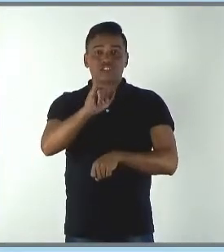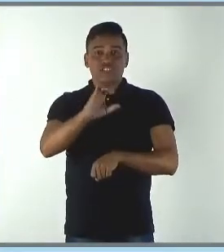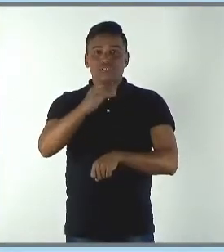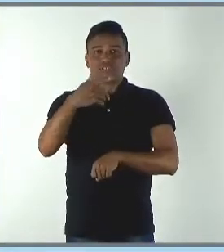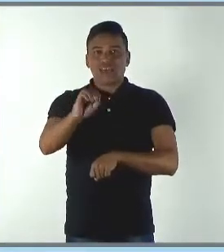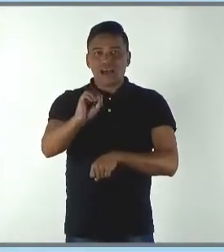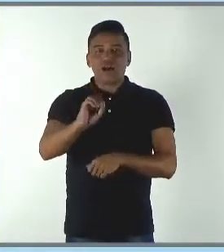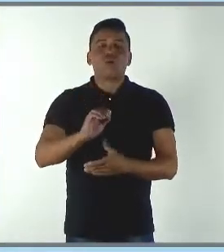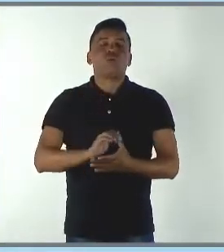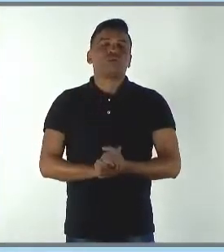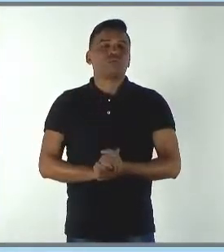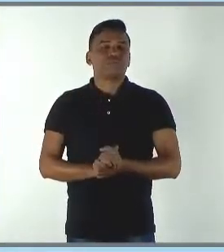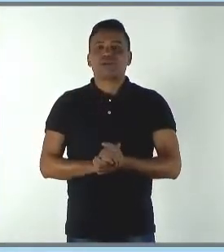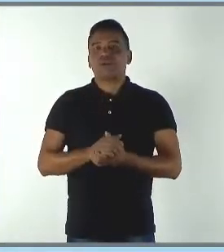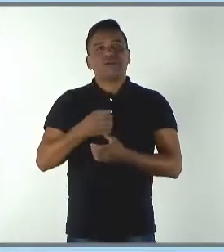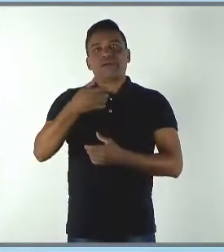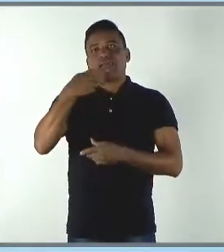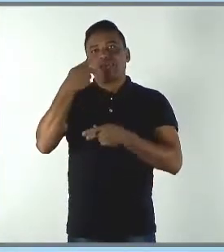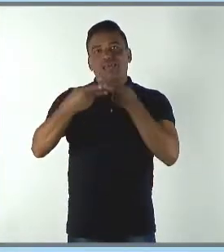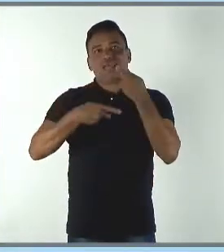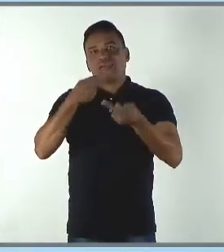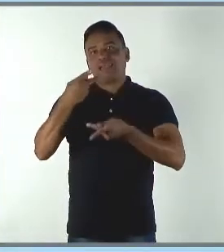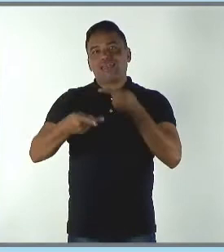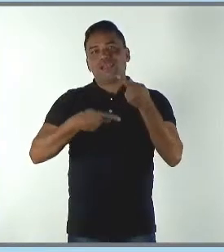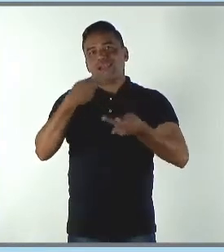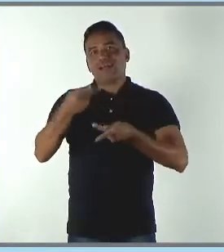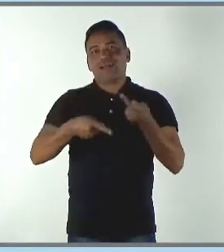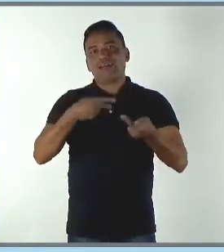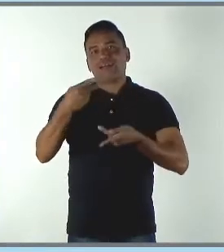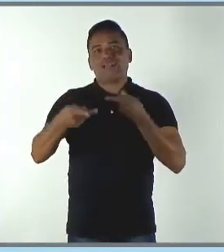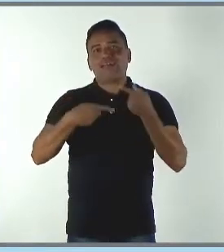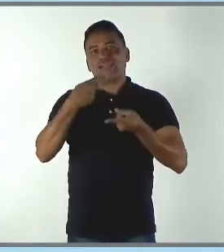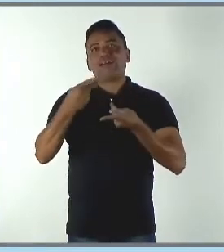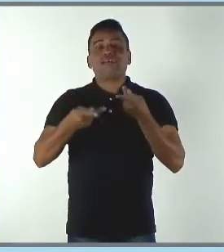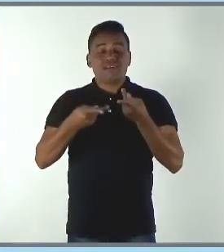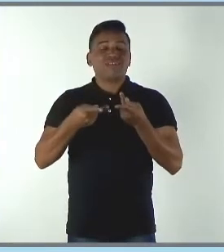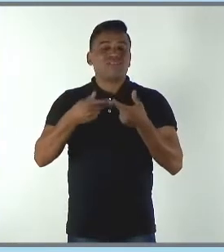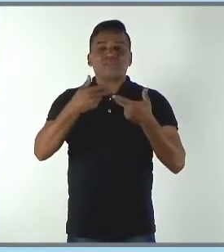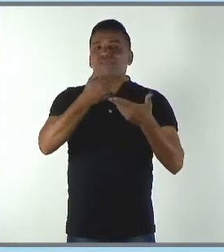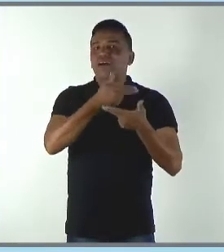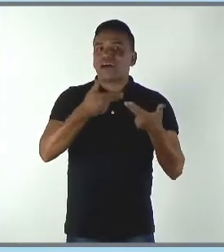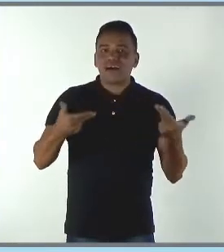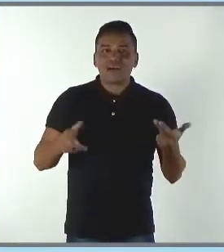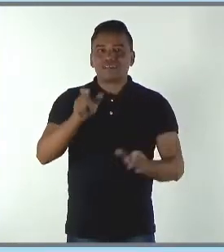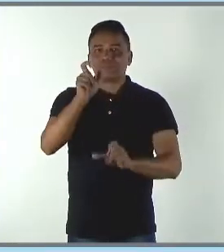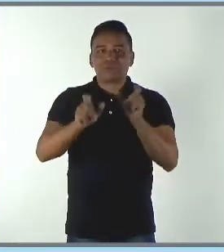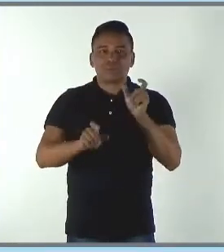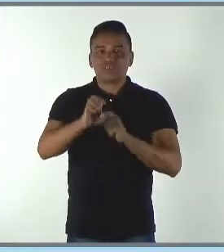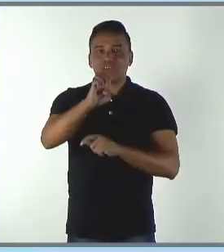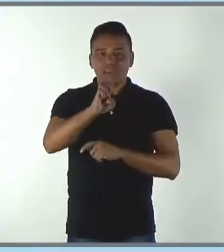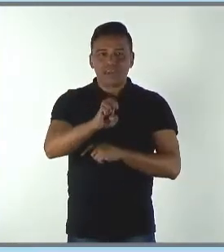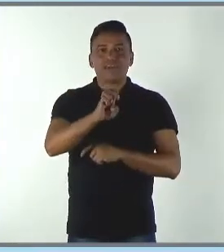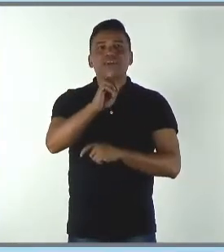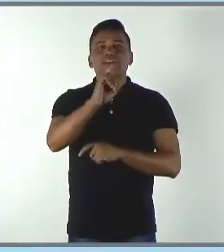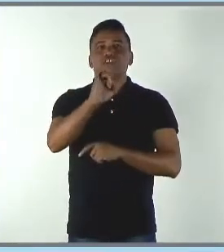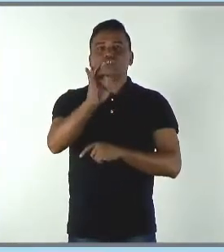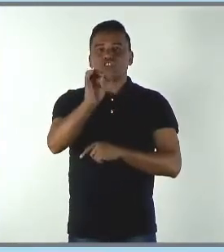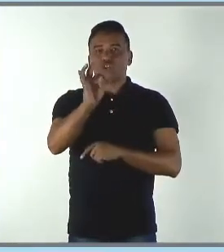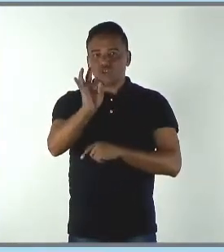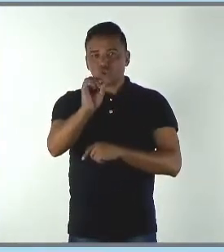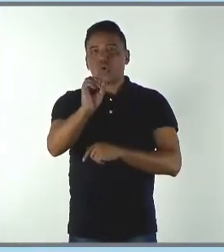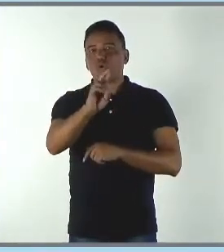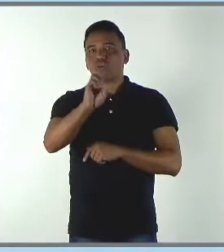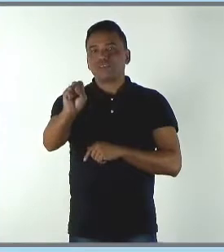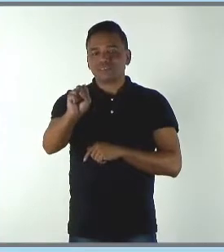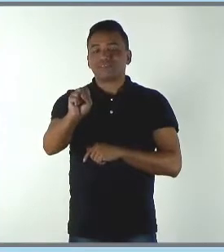dele. Né? Comentários que a gente escuta ainda hoje de vários editores, né? E a Masa, né, ao longo dos nossos longos anos